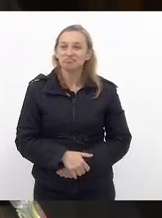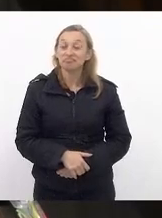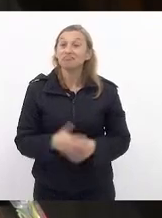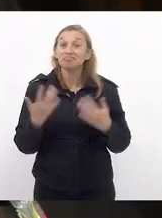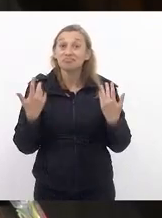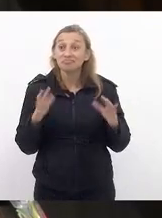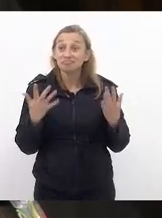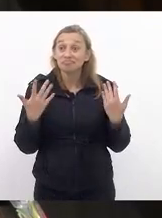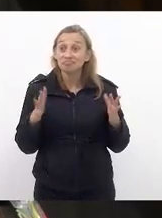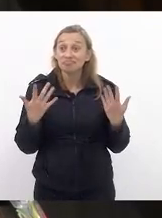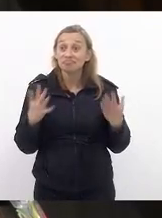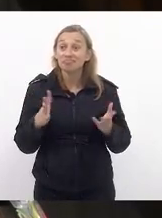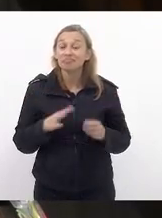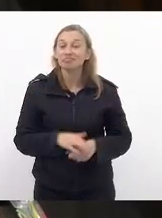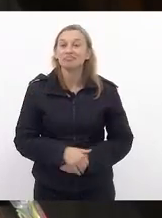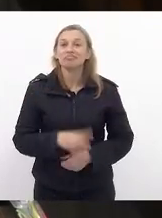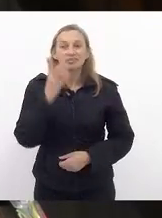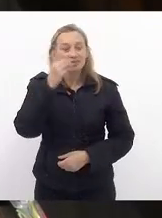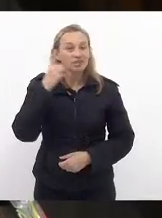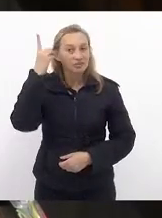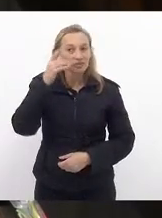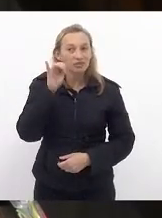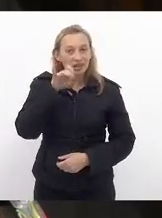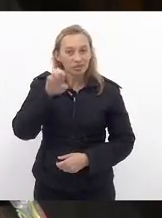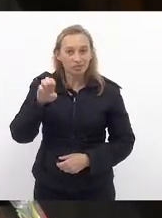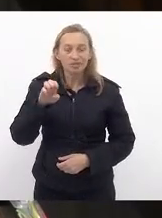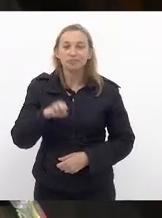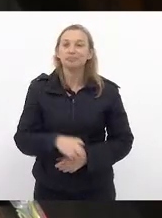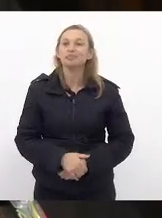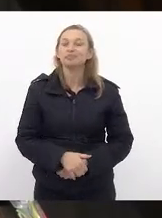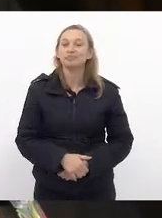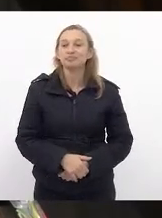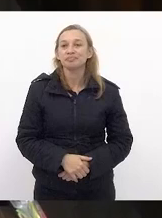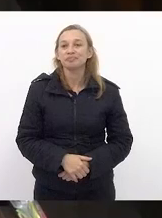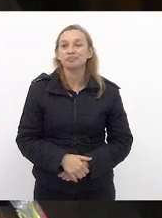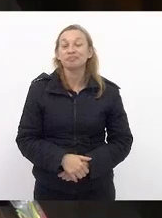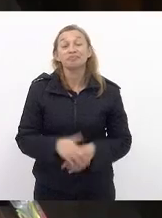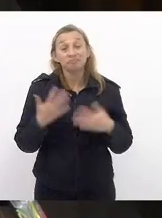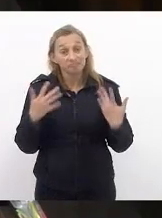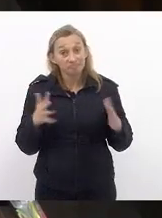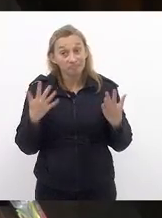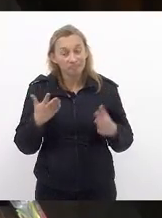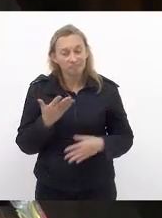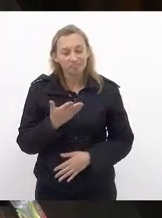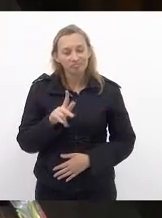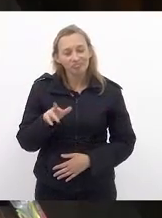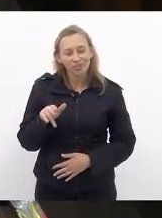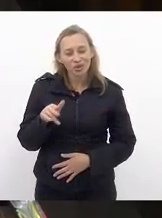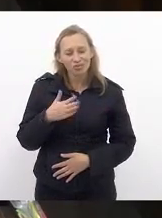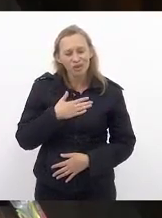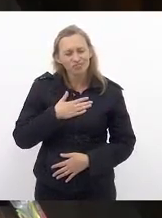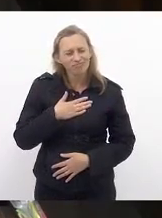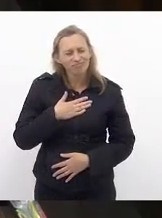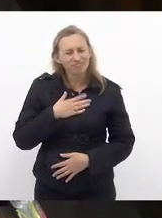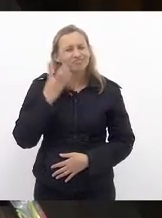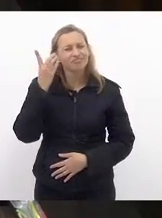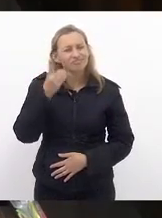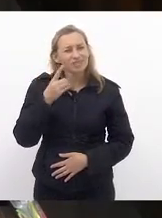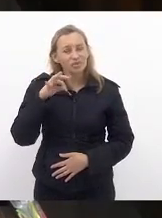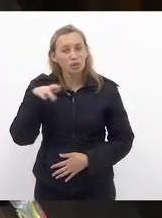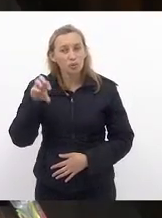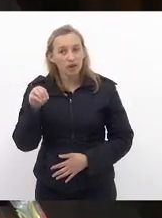parabenizo Deputado Felipe Soares eu parabenizo meu irmão Deputado